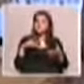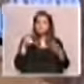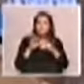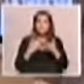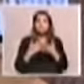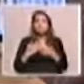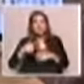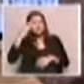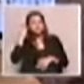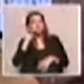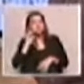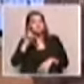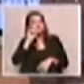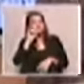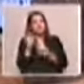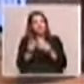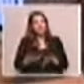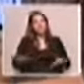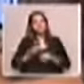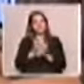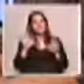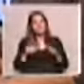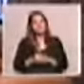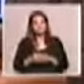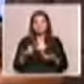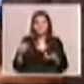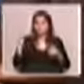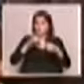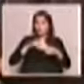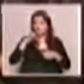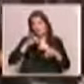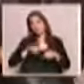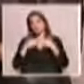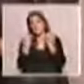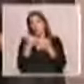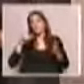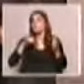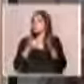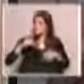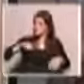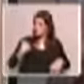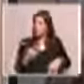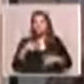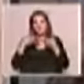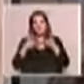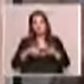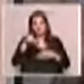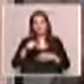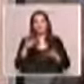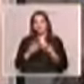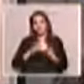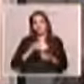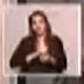importante para a proteção das nossas crianças. Portanto, eu acredito que a nossa parceria também com a Sociedade Ponto Verde esteve envolvida nesta renovação escolar. Certamente.